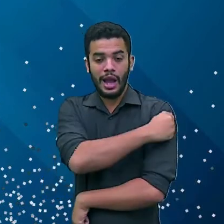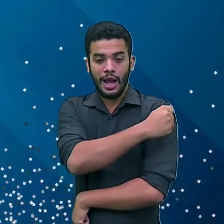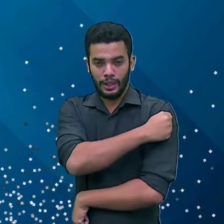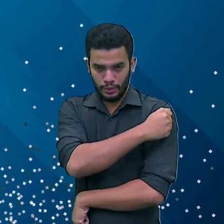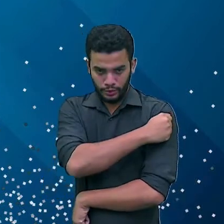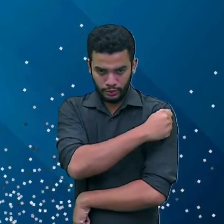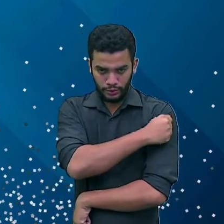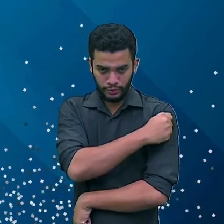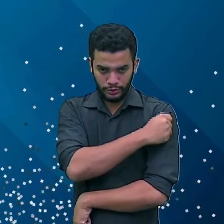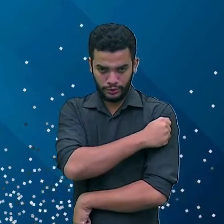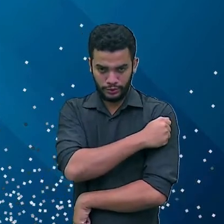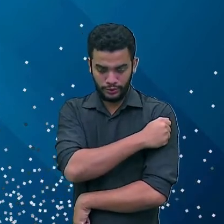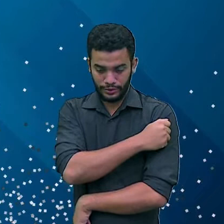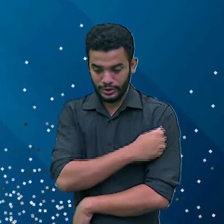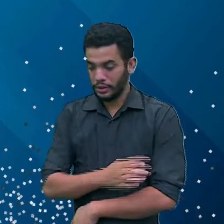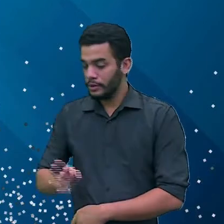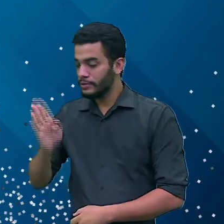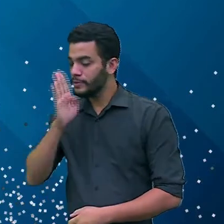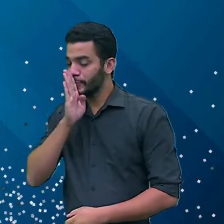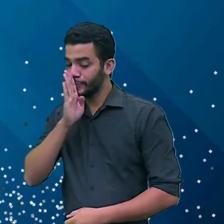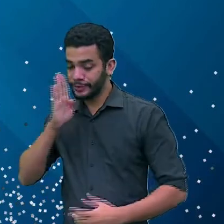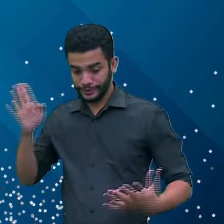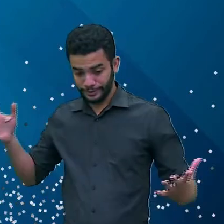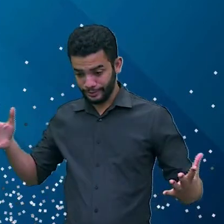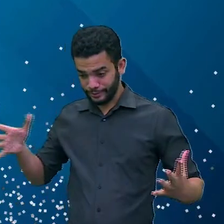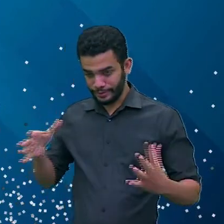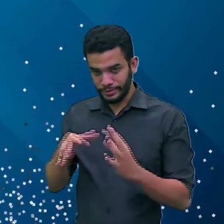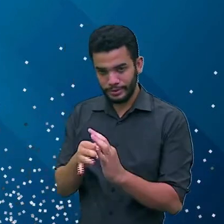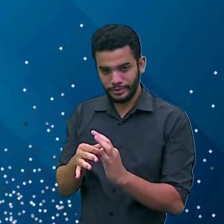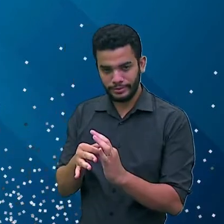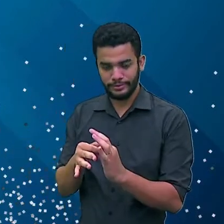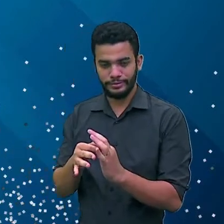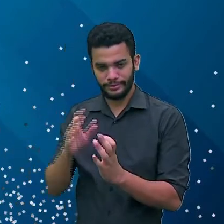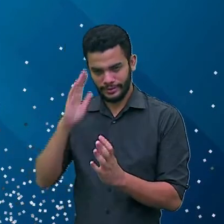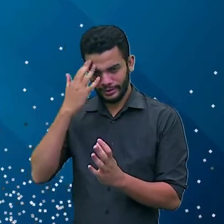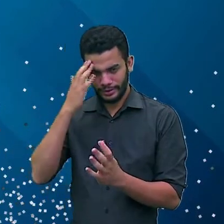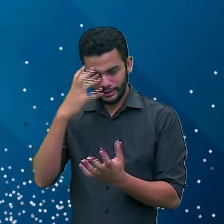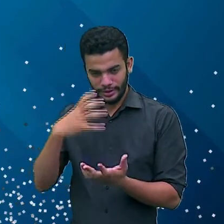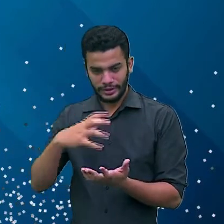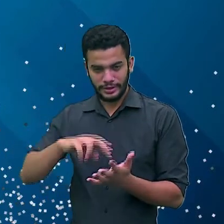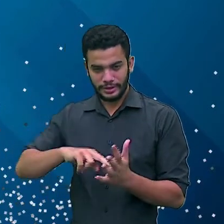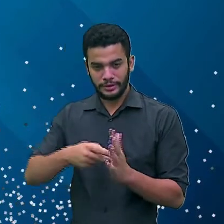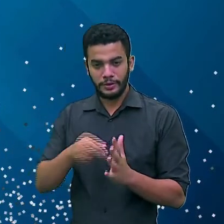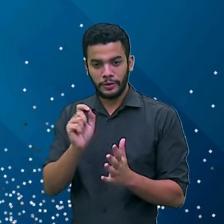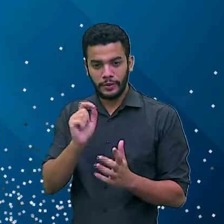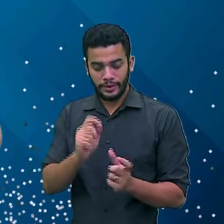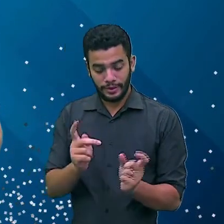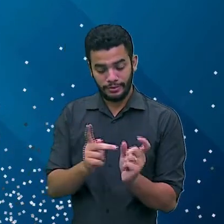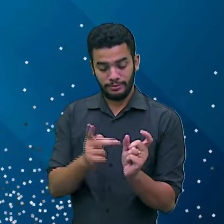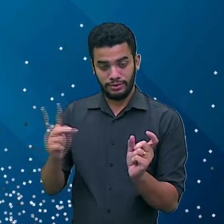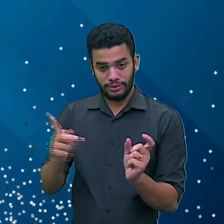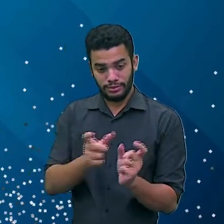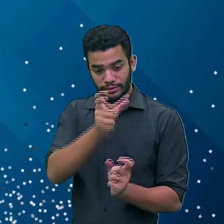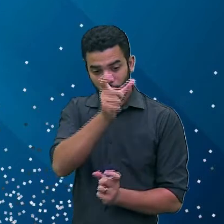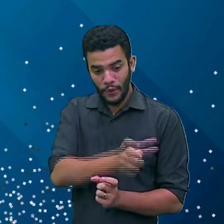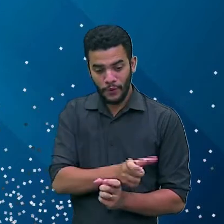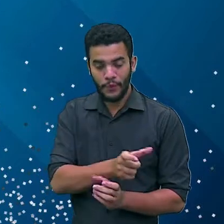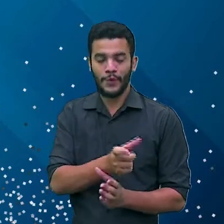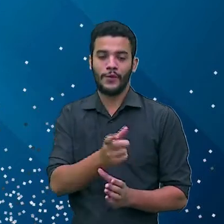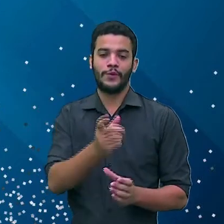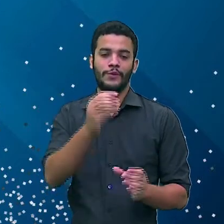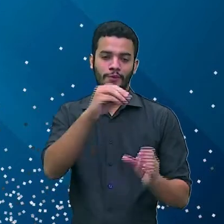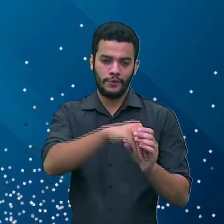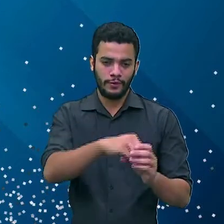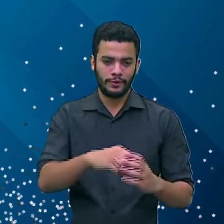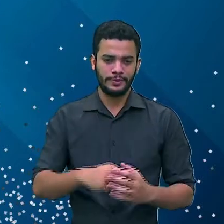sujeito, então é o predicativo do sujeito. Ótimo. Então, eu consegui observar meu verbo e